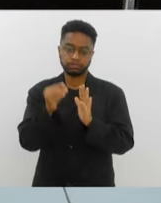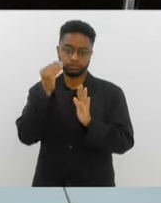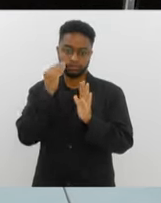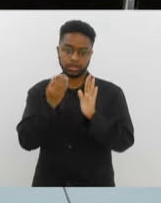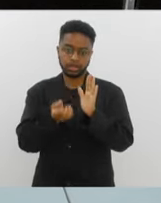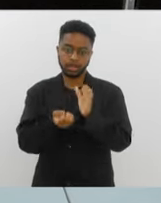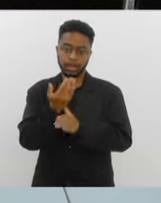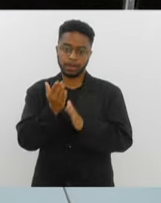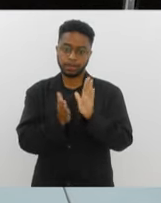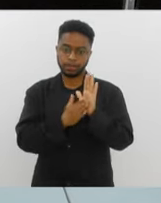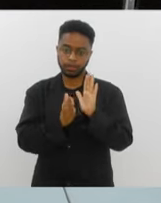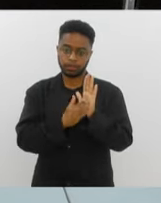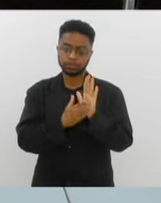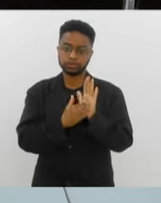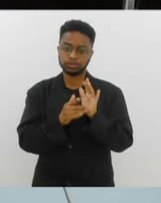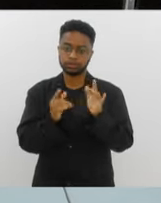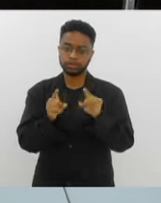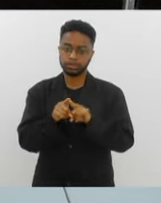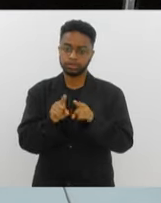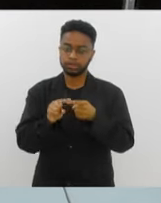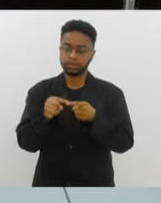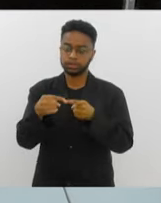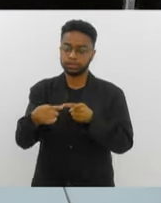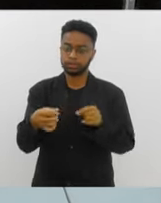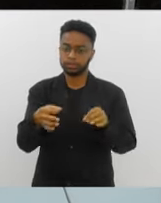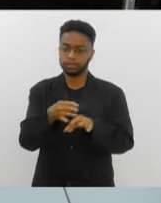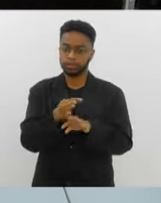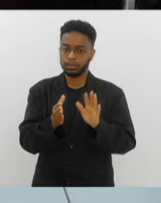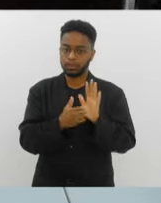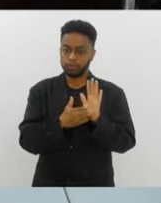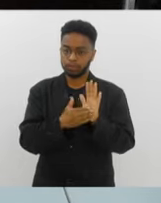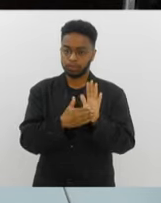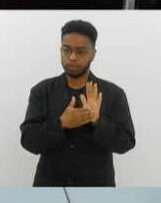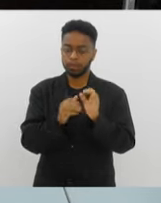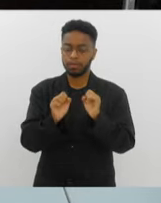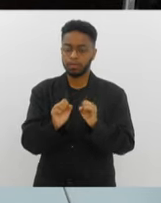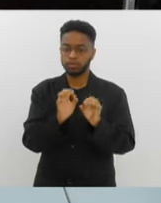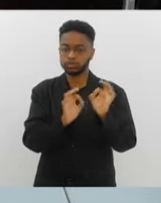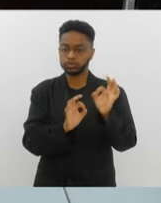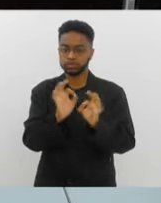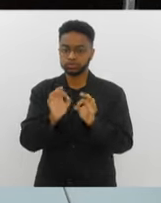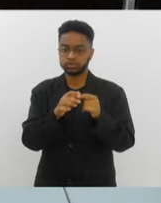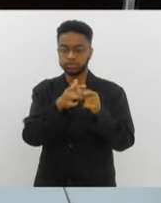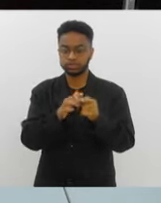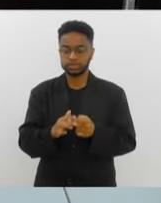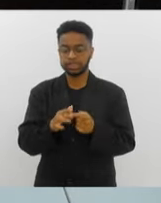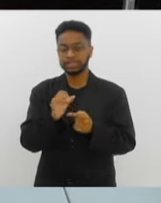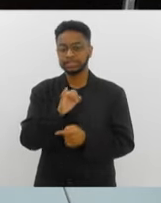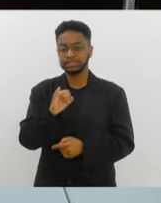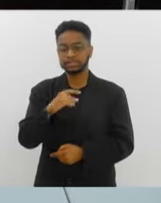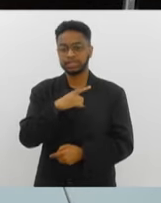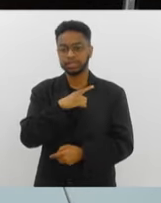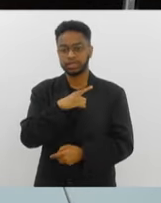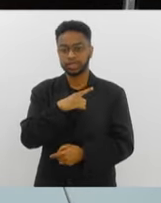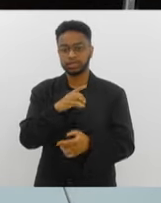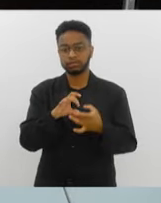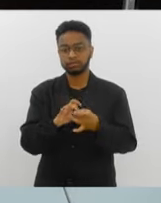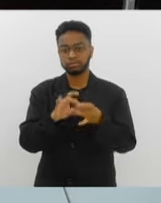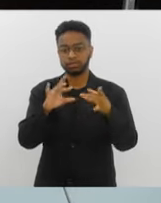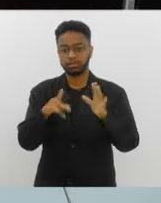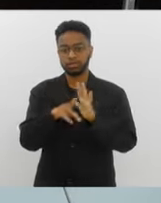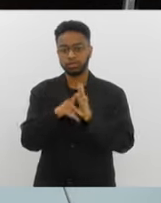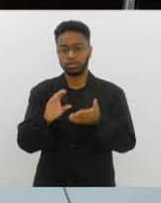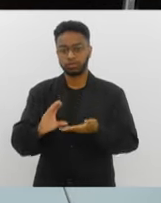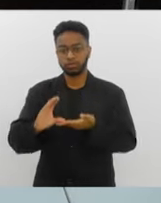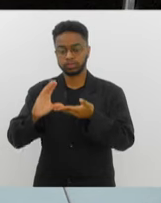proposta, e a proposta feita só poderia ser regulamentada e entrar em vigor se tivesse o aval do